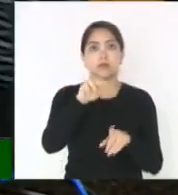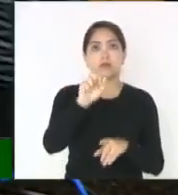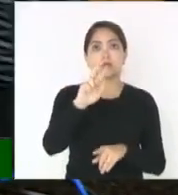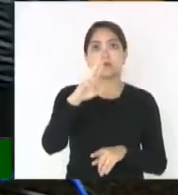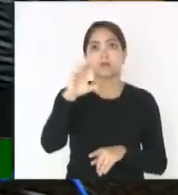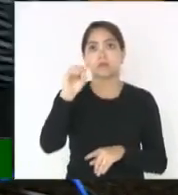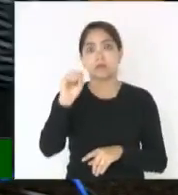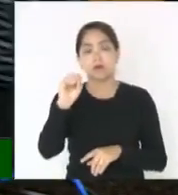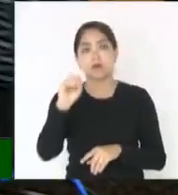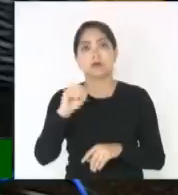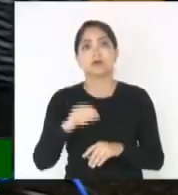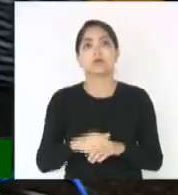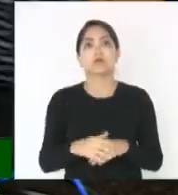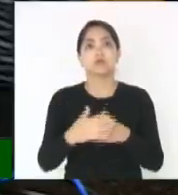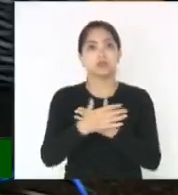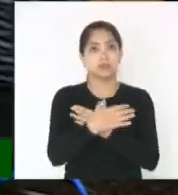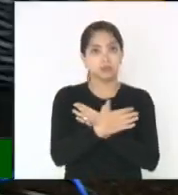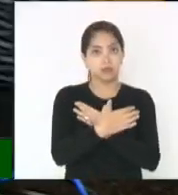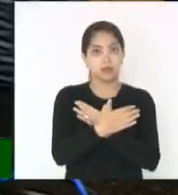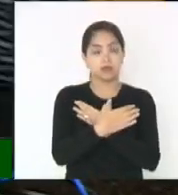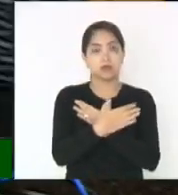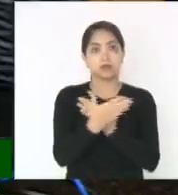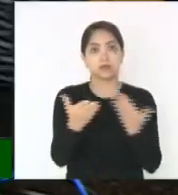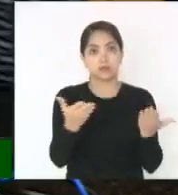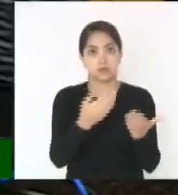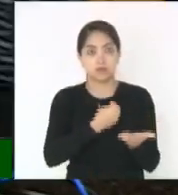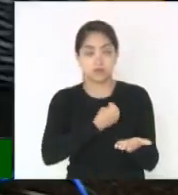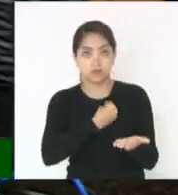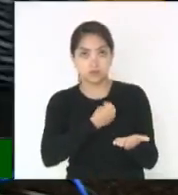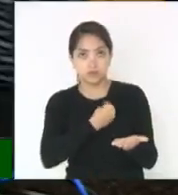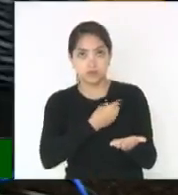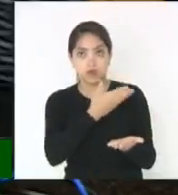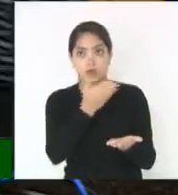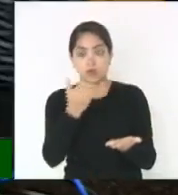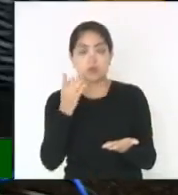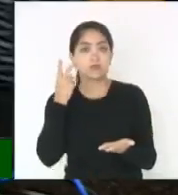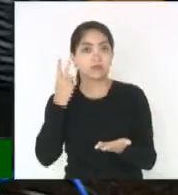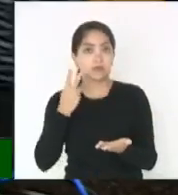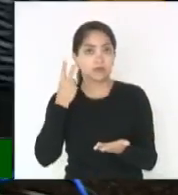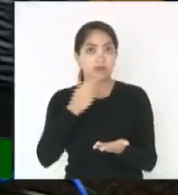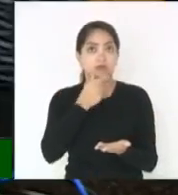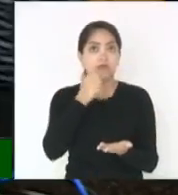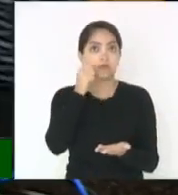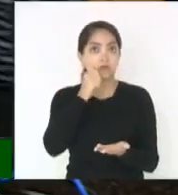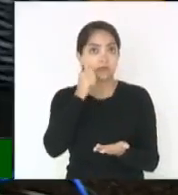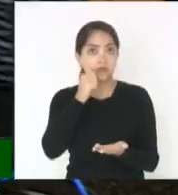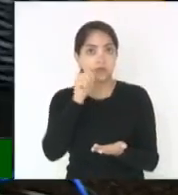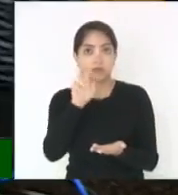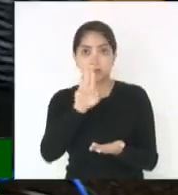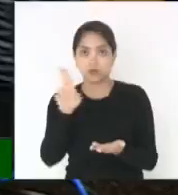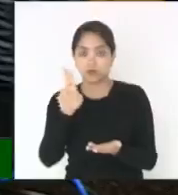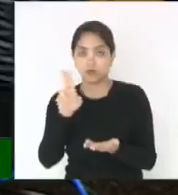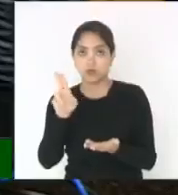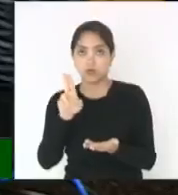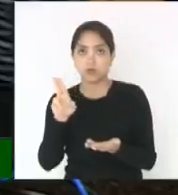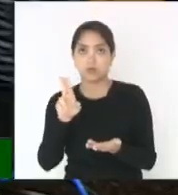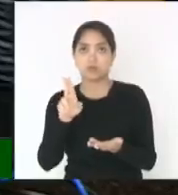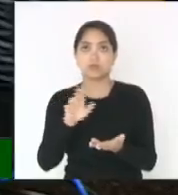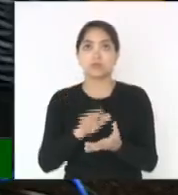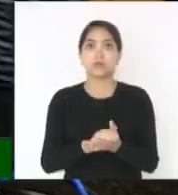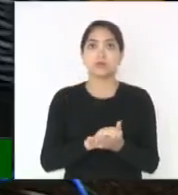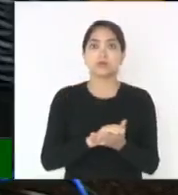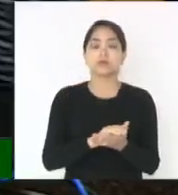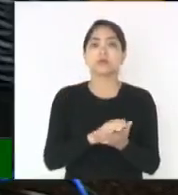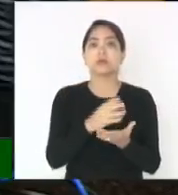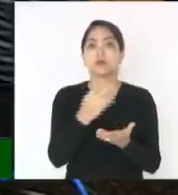de Seara, que estão aqui presentes. Observo também outros vereadores e vereadoras aqui, em nome do Írio e do Marco.